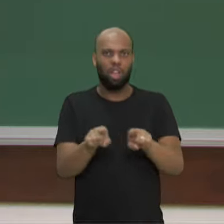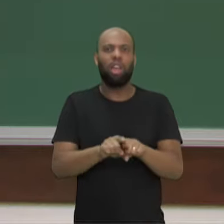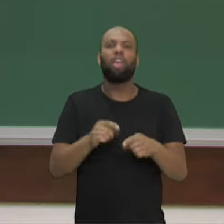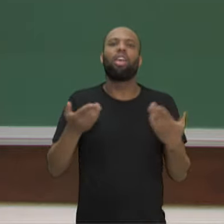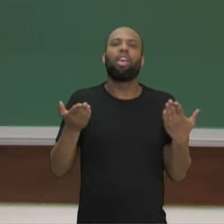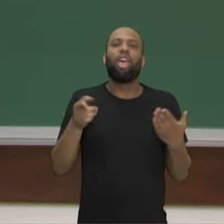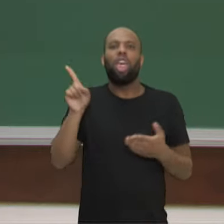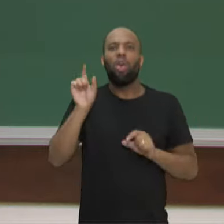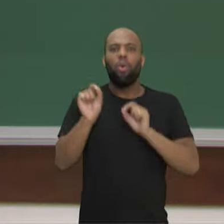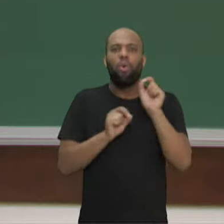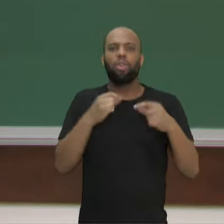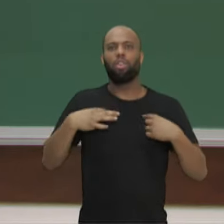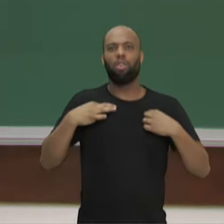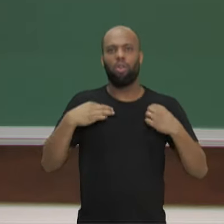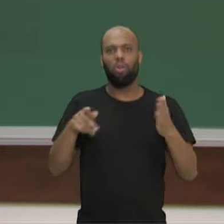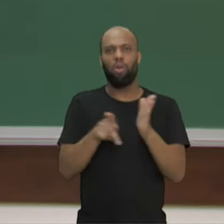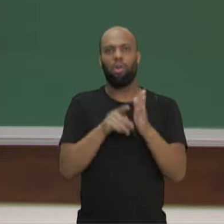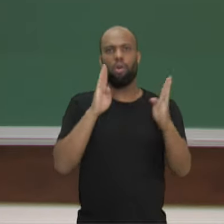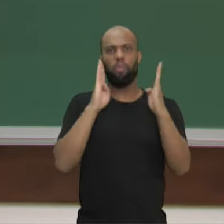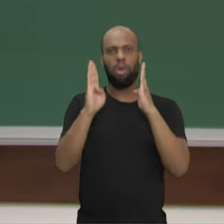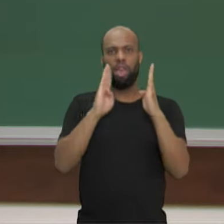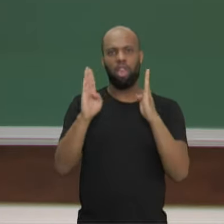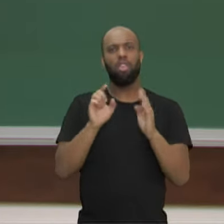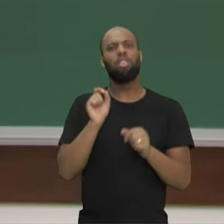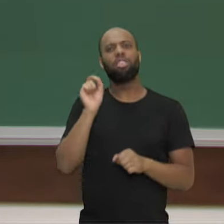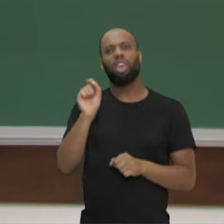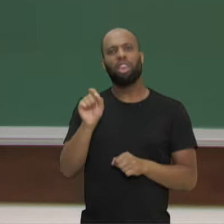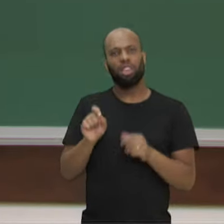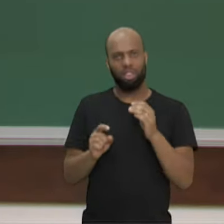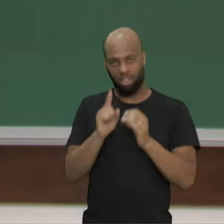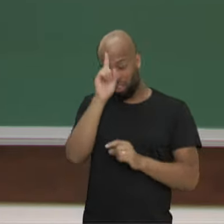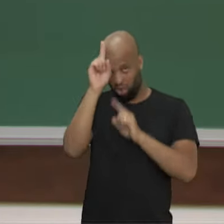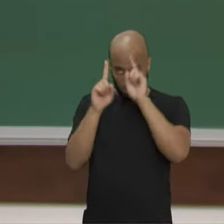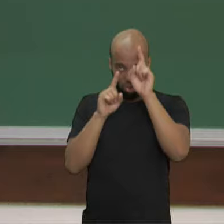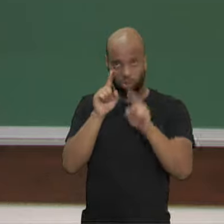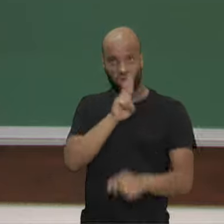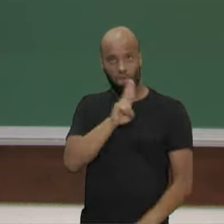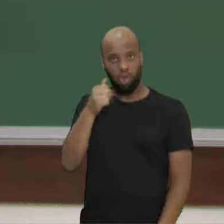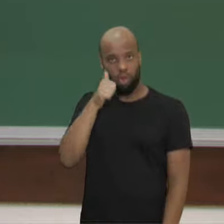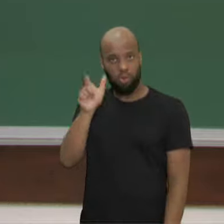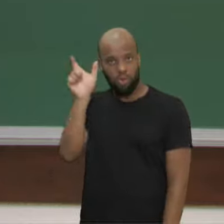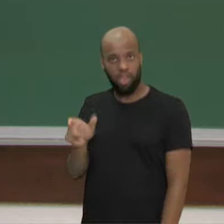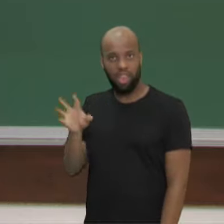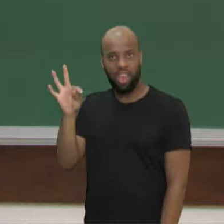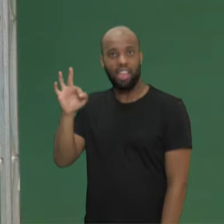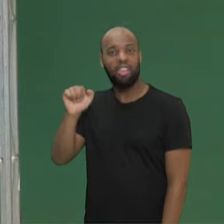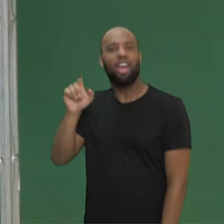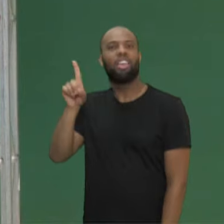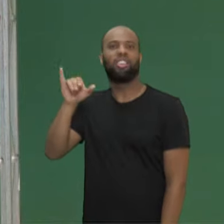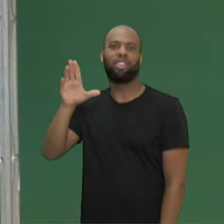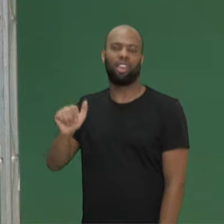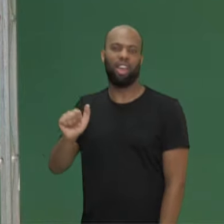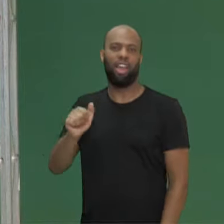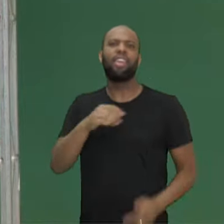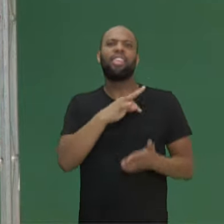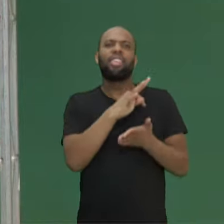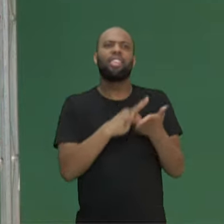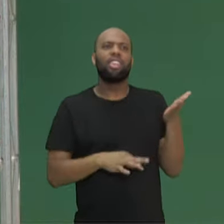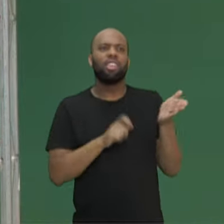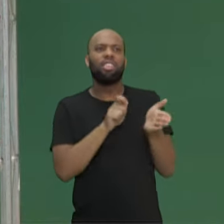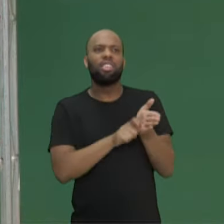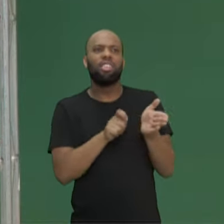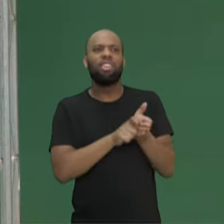de época, tá? Então foi criado pela Tadica Veiga. E o texto Burguês Fidalgo é de Molière,